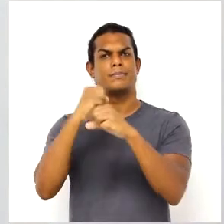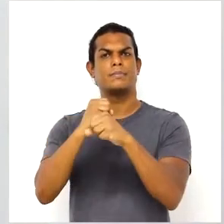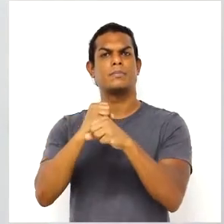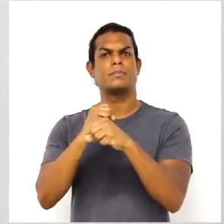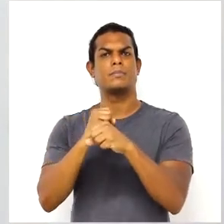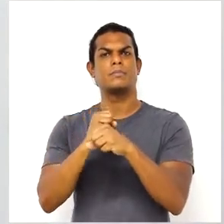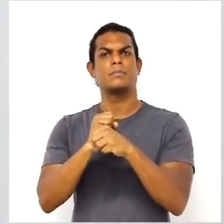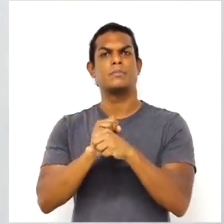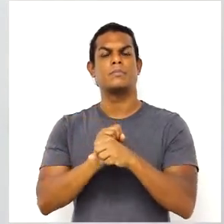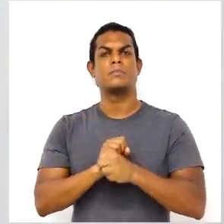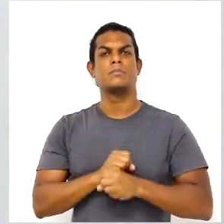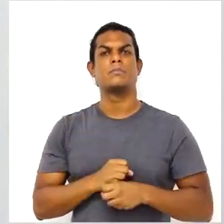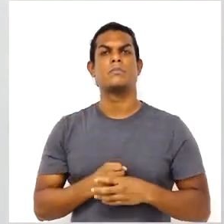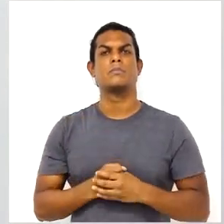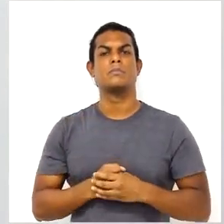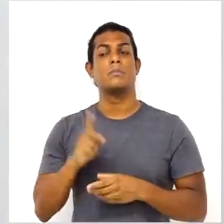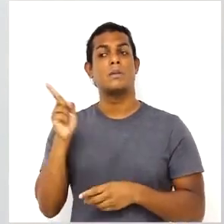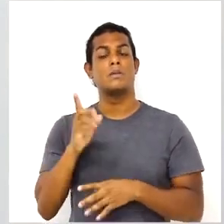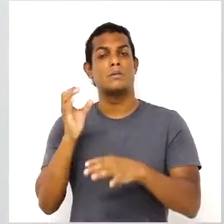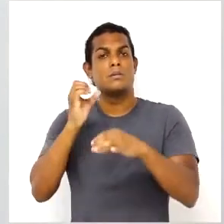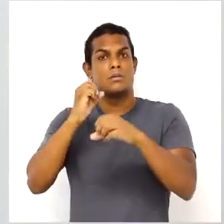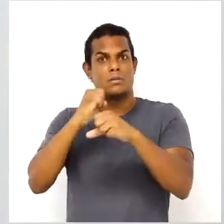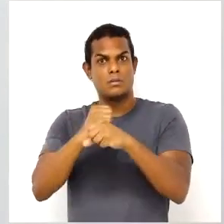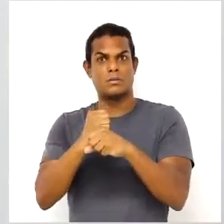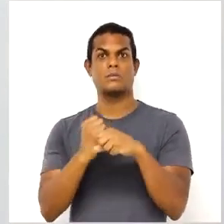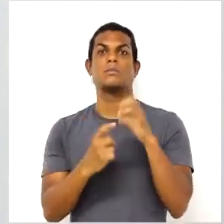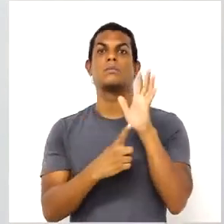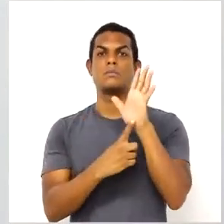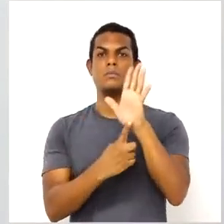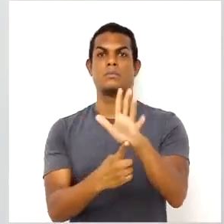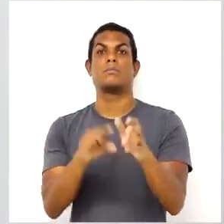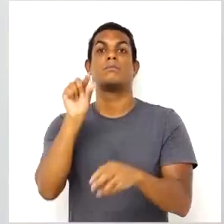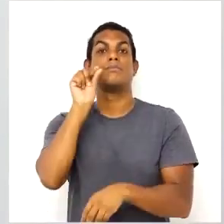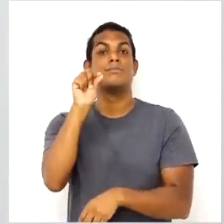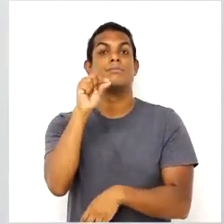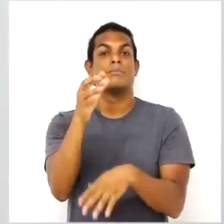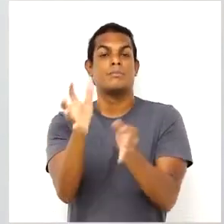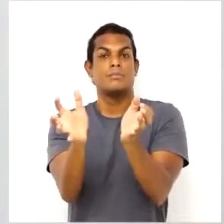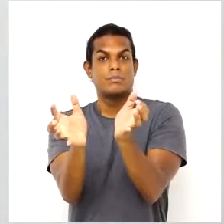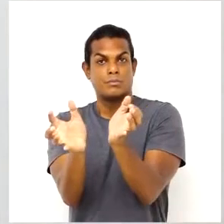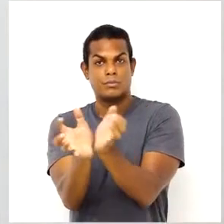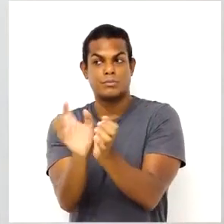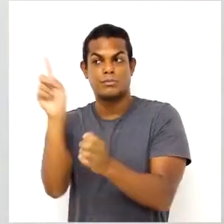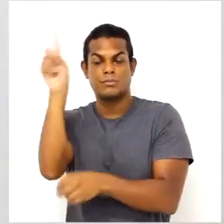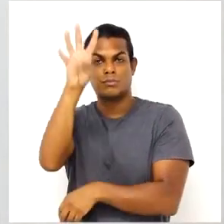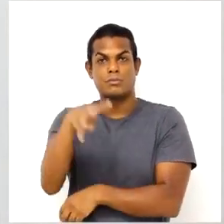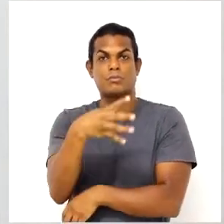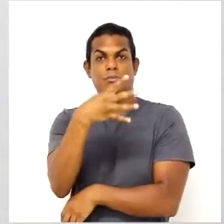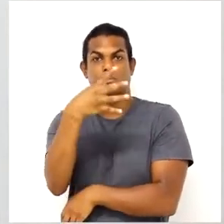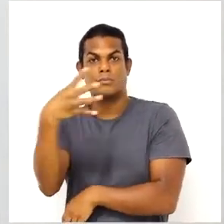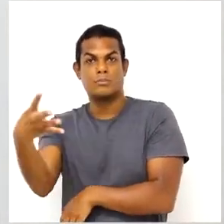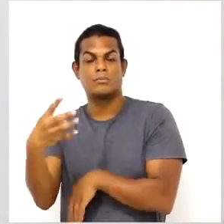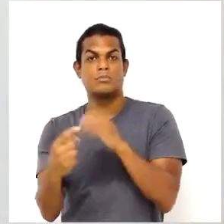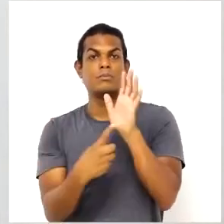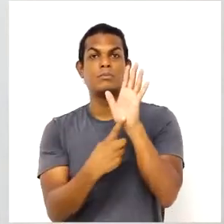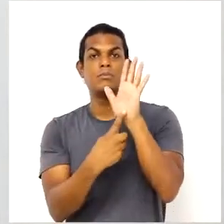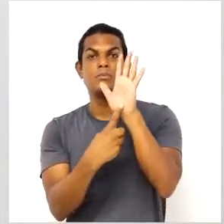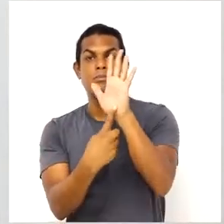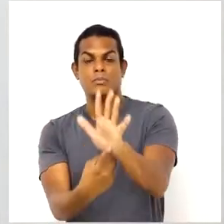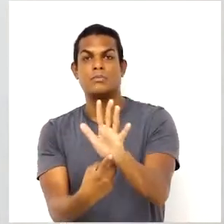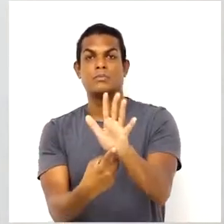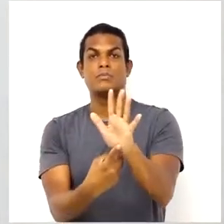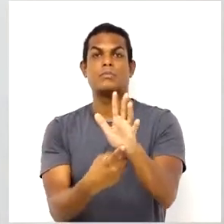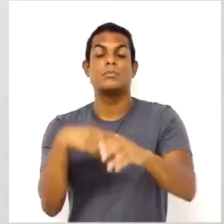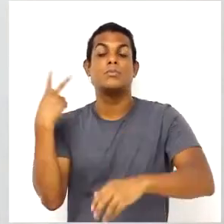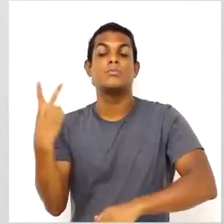A frequência acumulada irá indicar qual o grupo da tabela fornecerá os valores para o cálculo